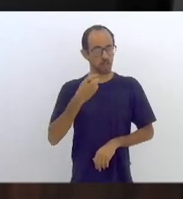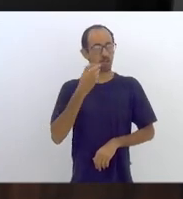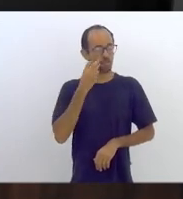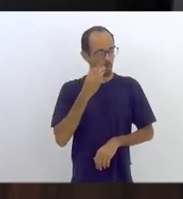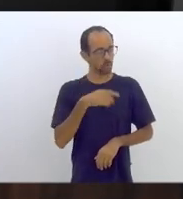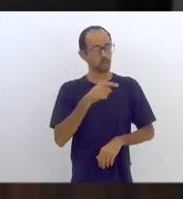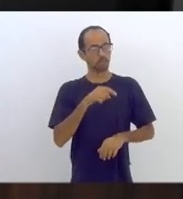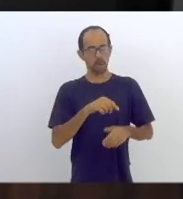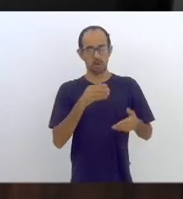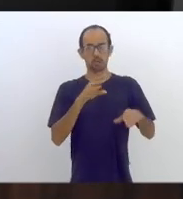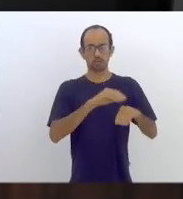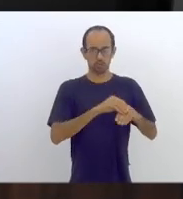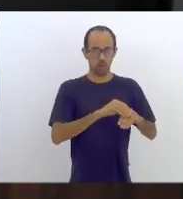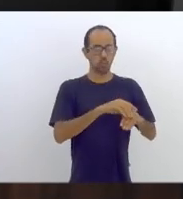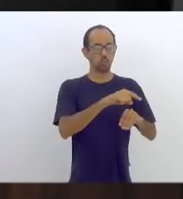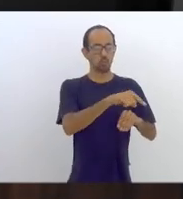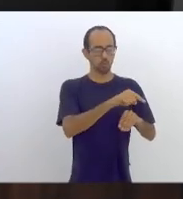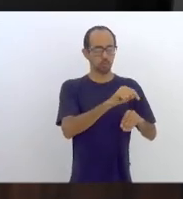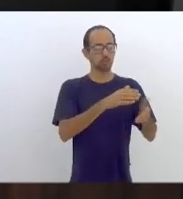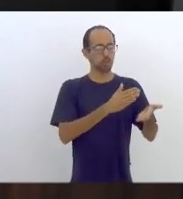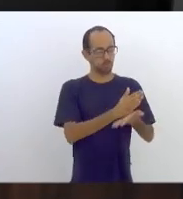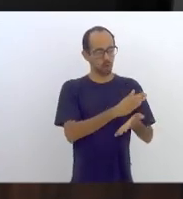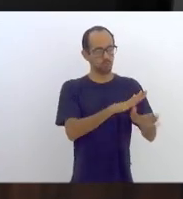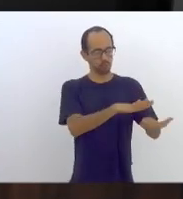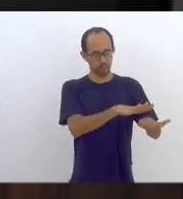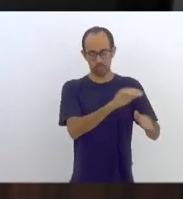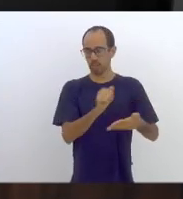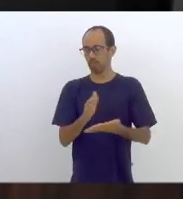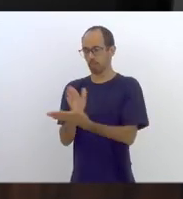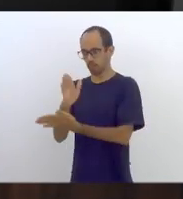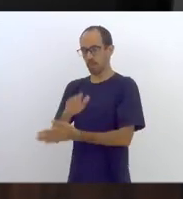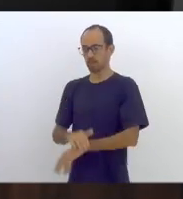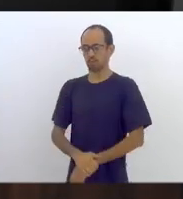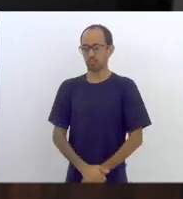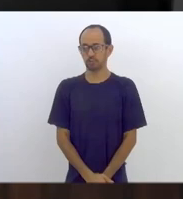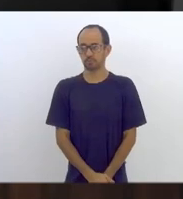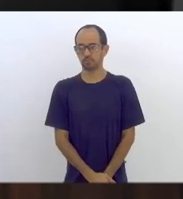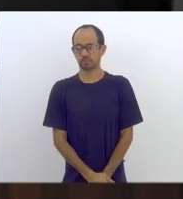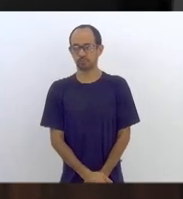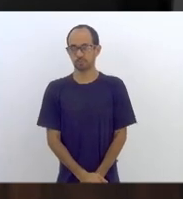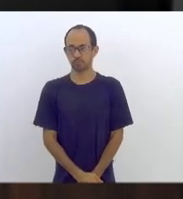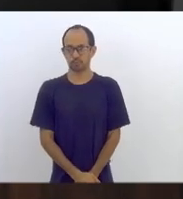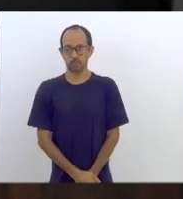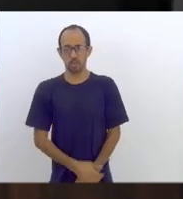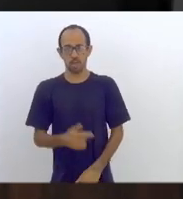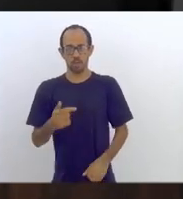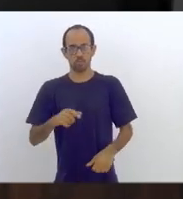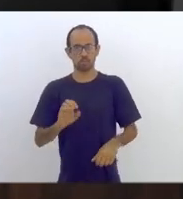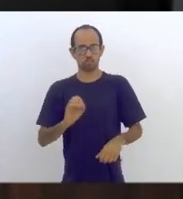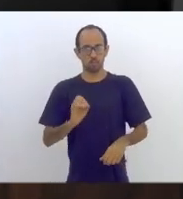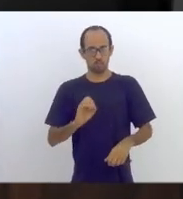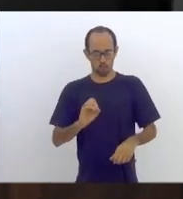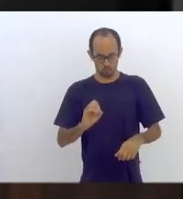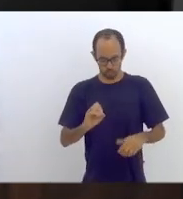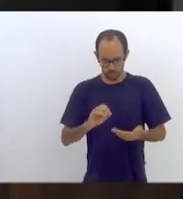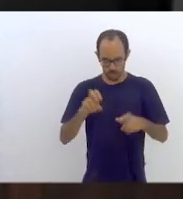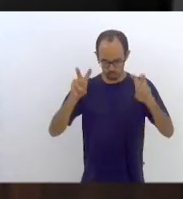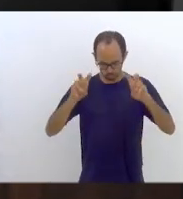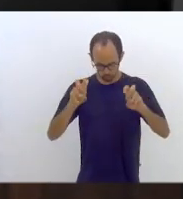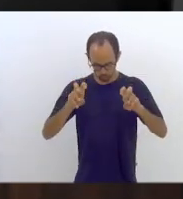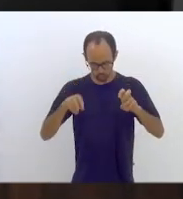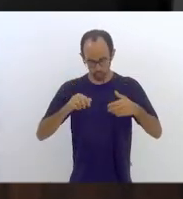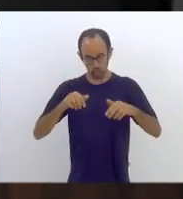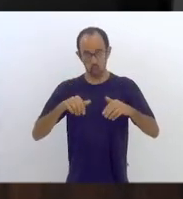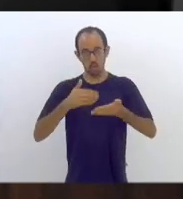a inclusão que apoiam pelo menos como estão aprovado nada mais a tratar na hora do dia passa o